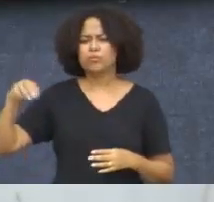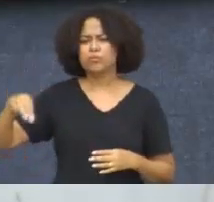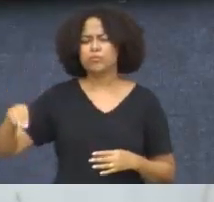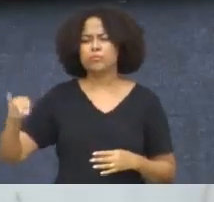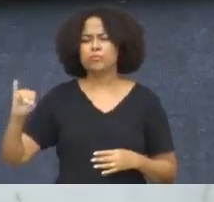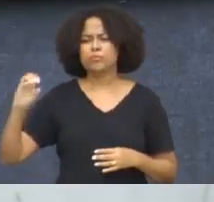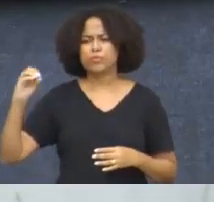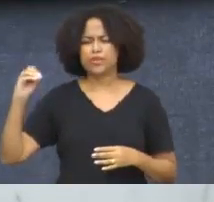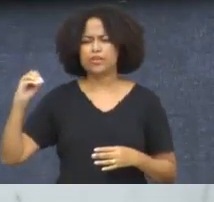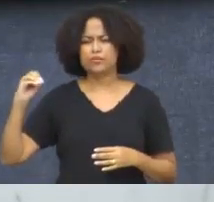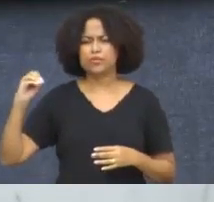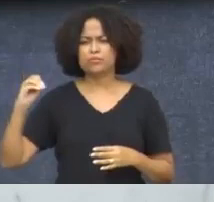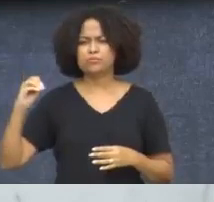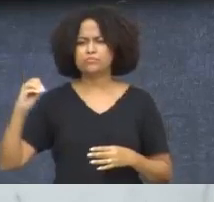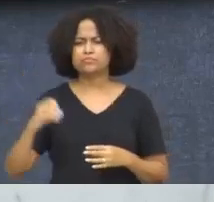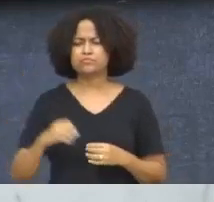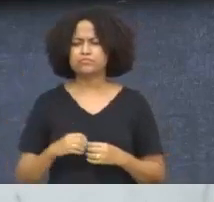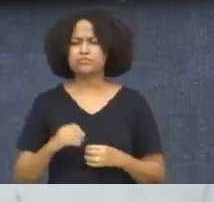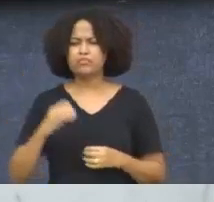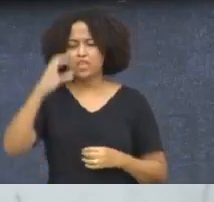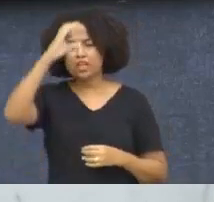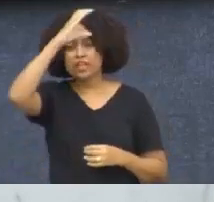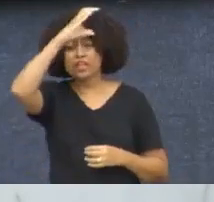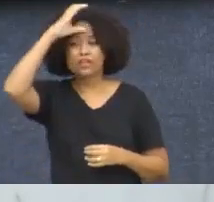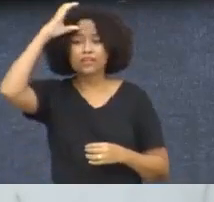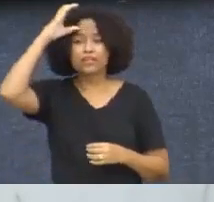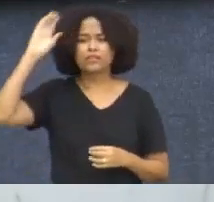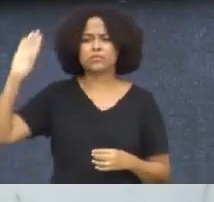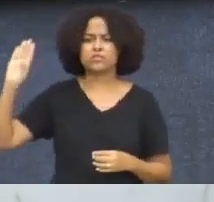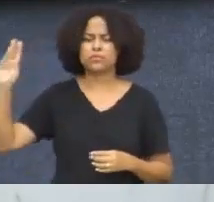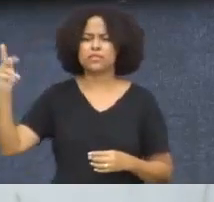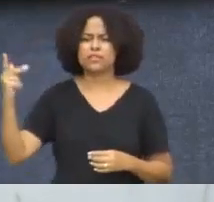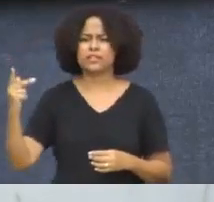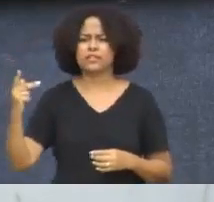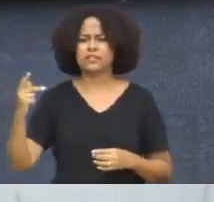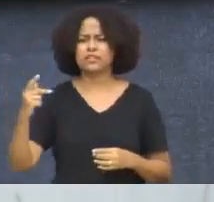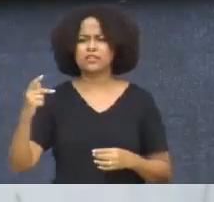Câmara Municipal de Belo Horizonte e da outras providências.